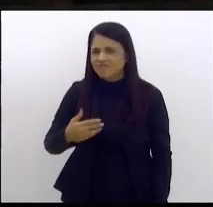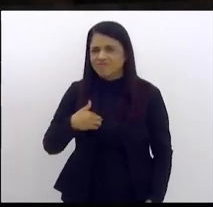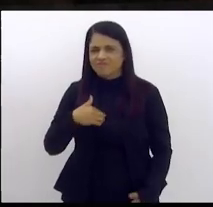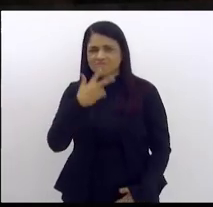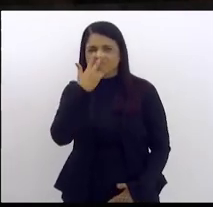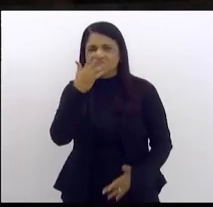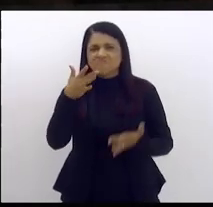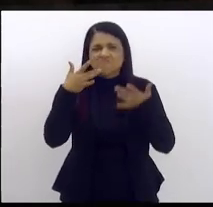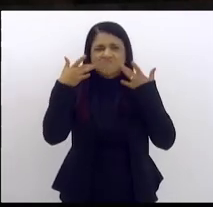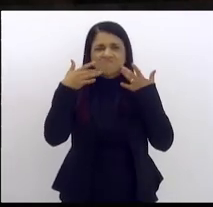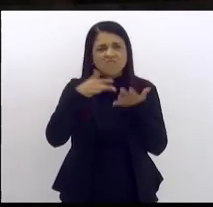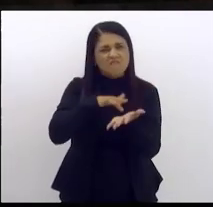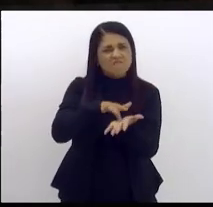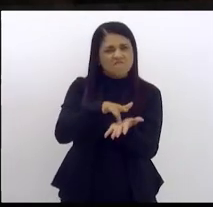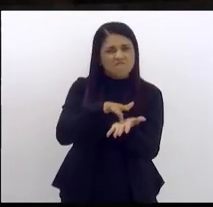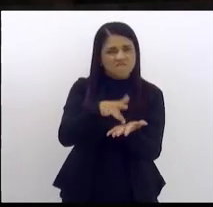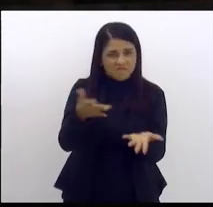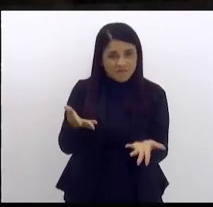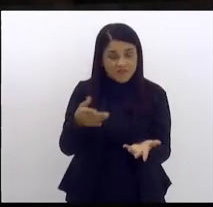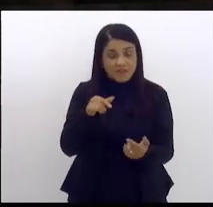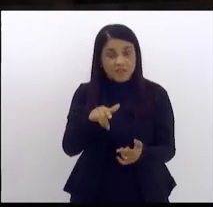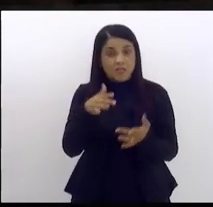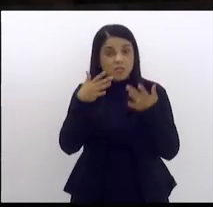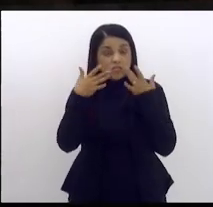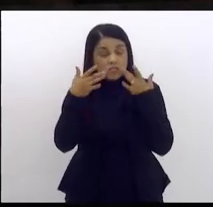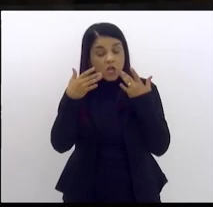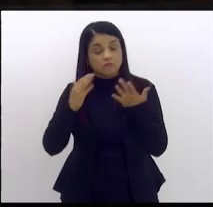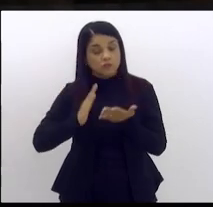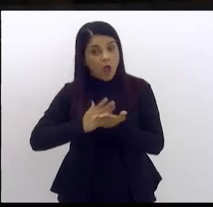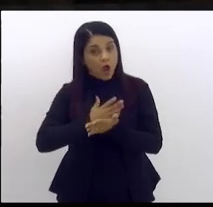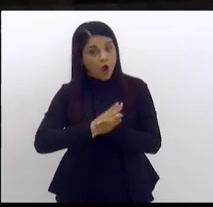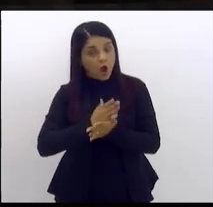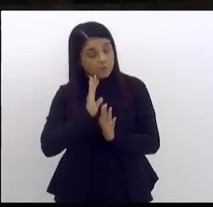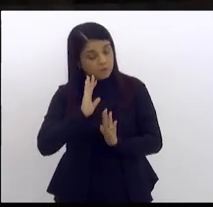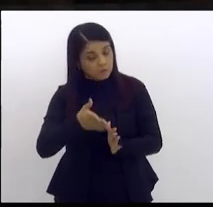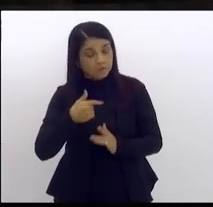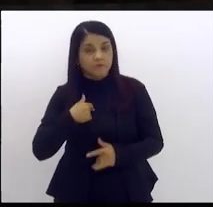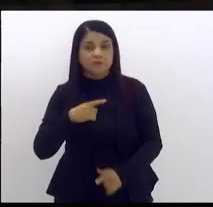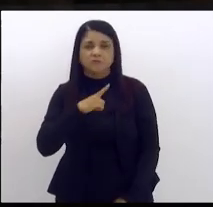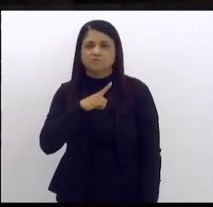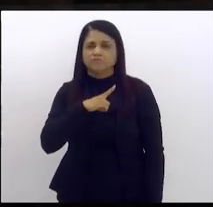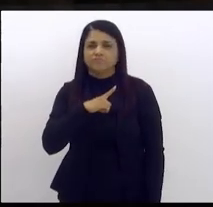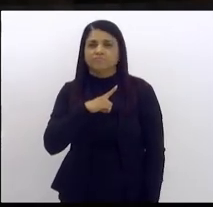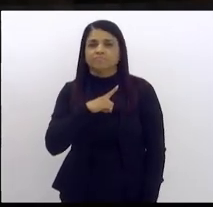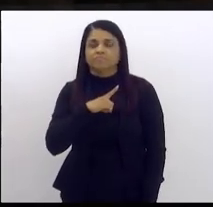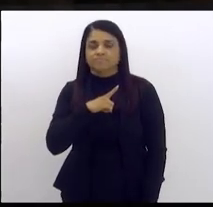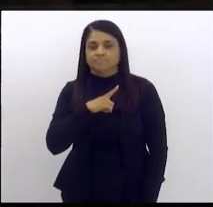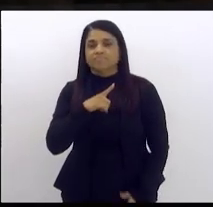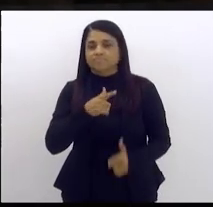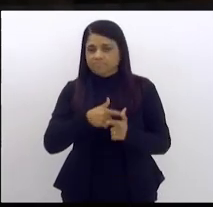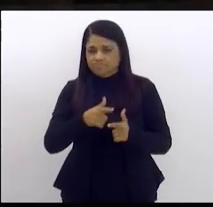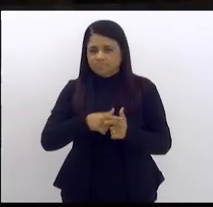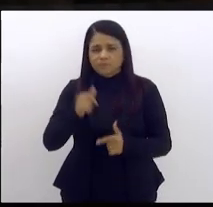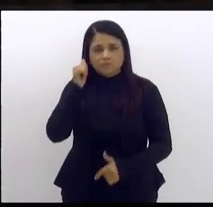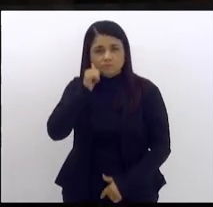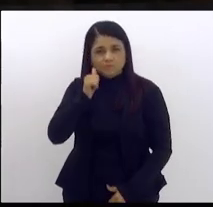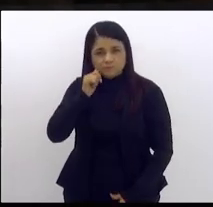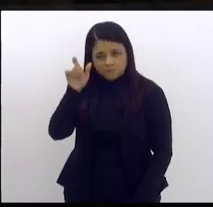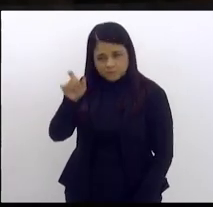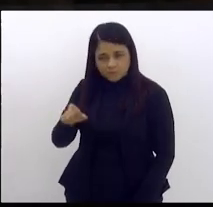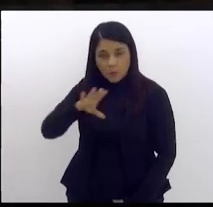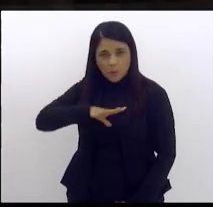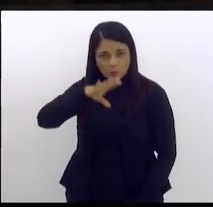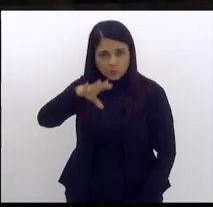teatro e esse teatro ele tá começando incomodar teve um episódio de uma senhora Portuguesa que